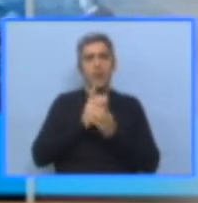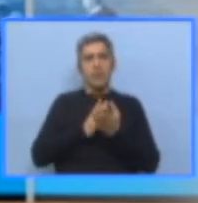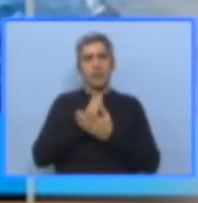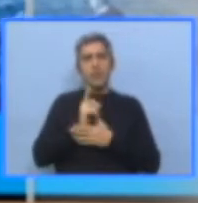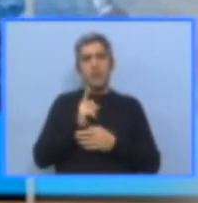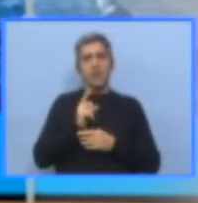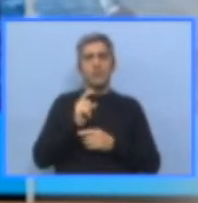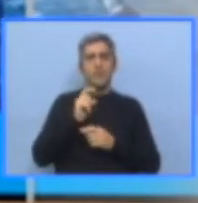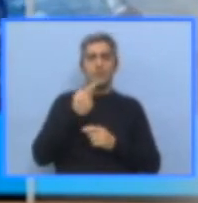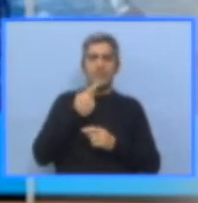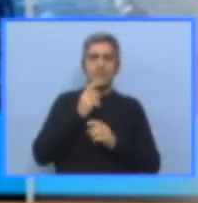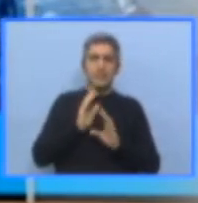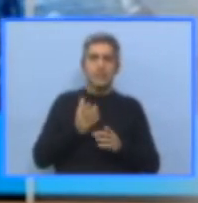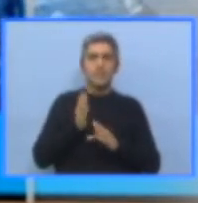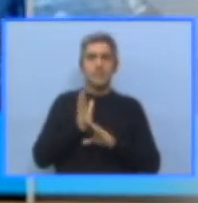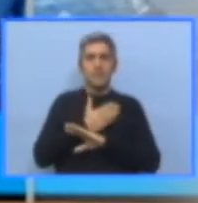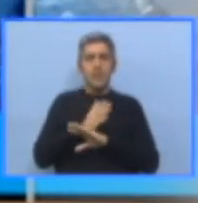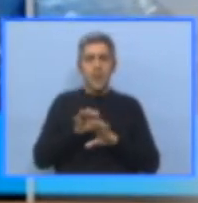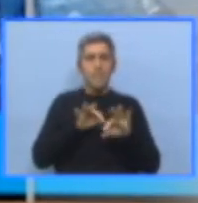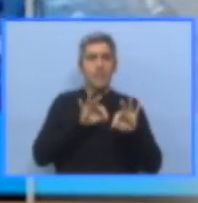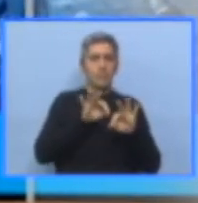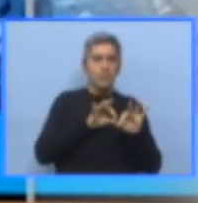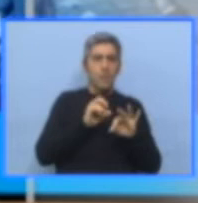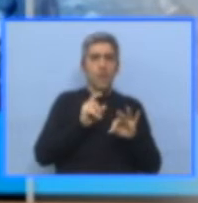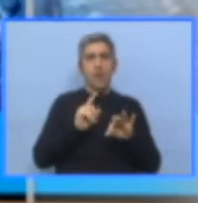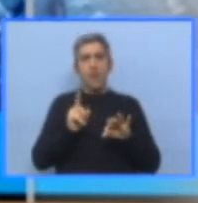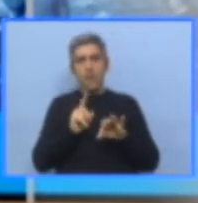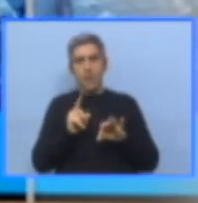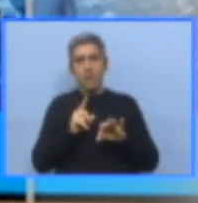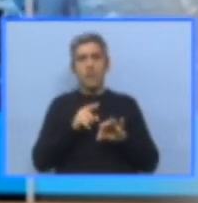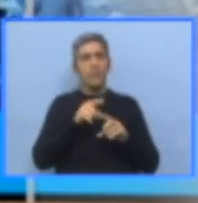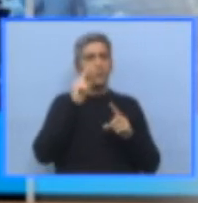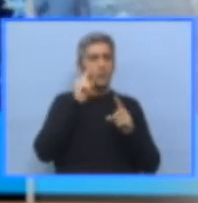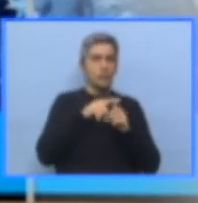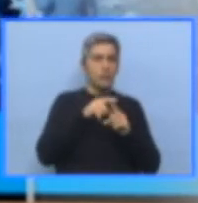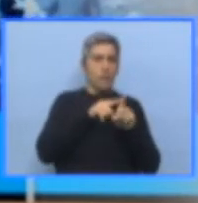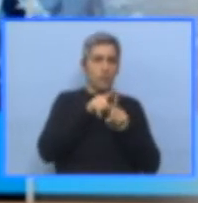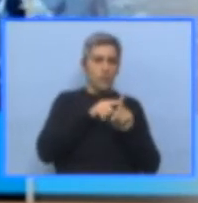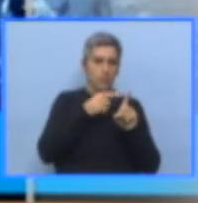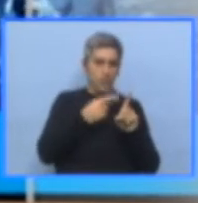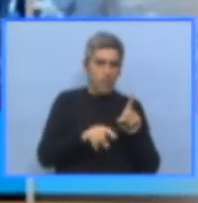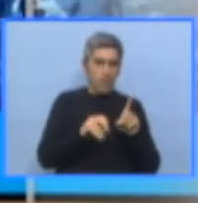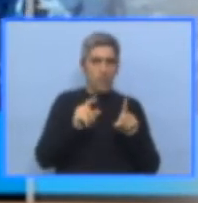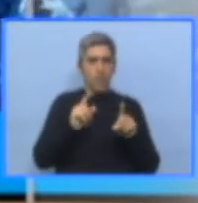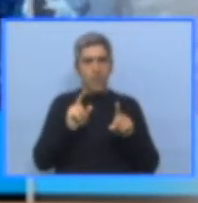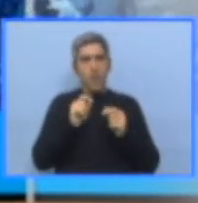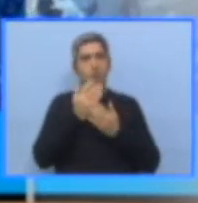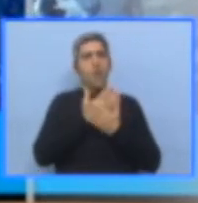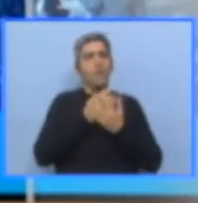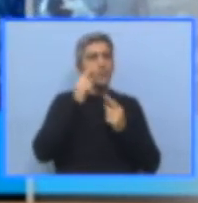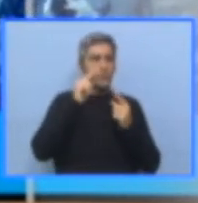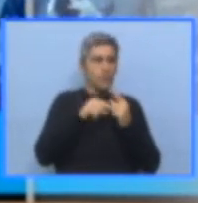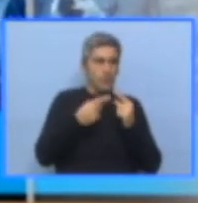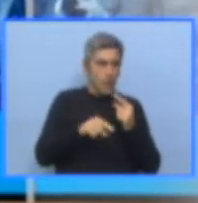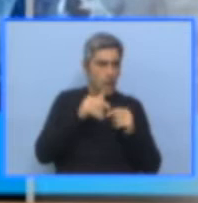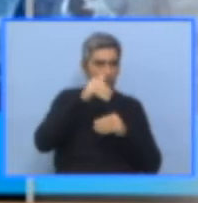chamados a isso, a distinguir entre o que é manipulação e manipulação com um objetivo político definido ou um objetivo económico